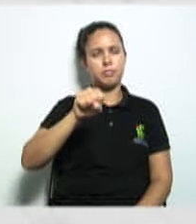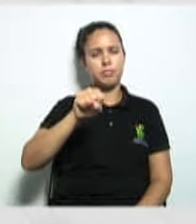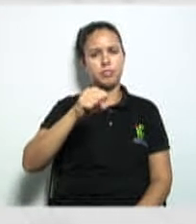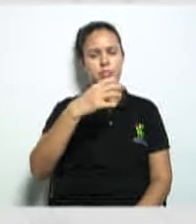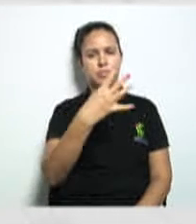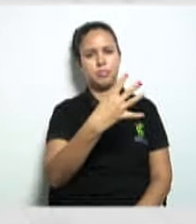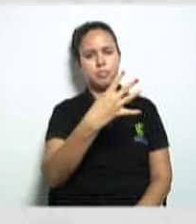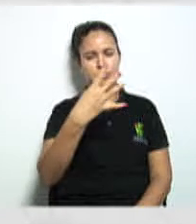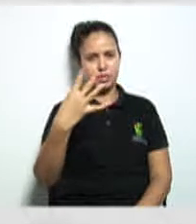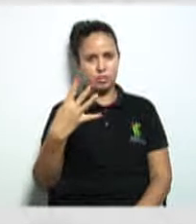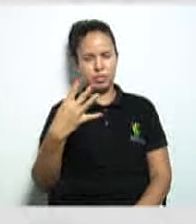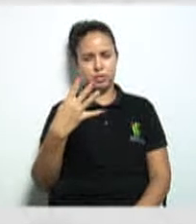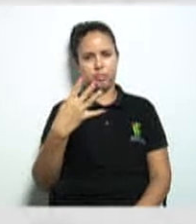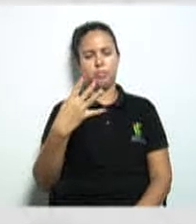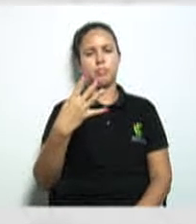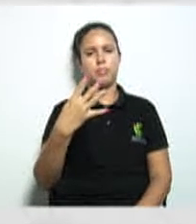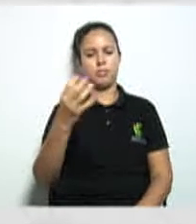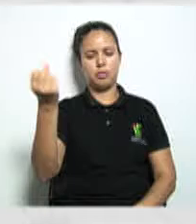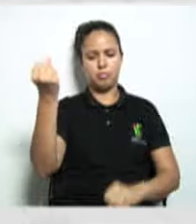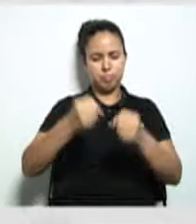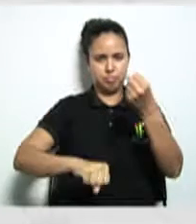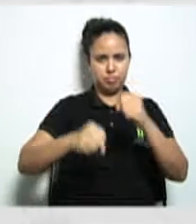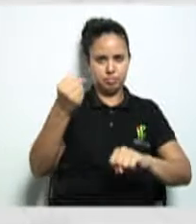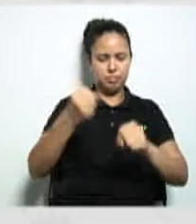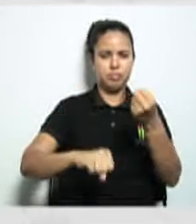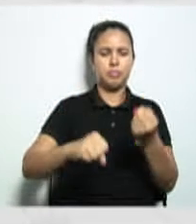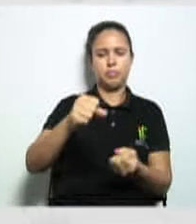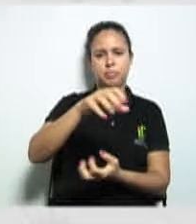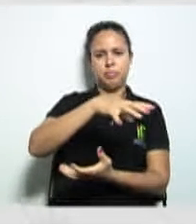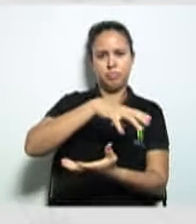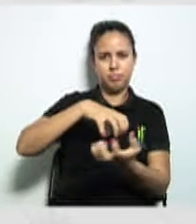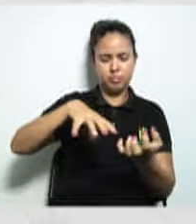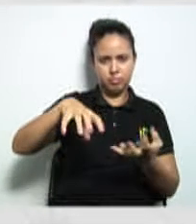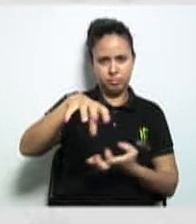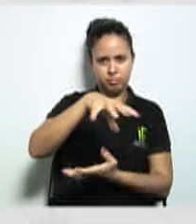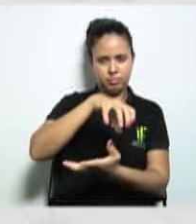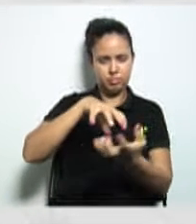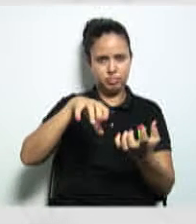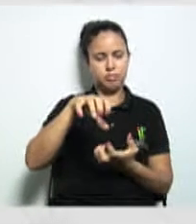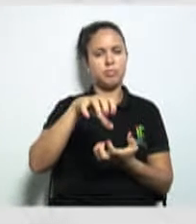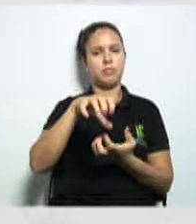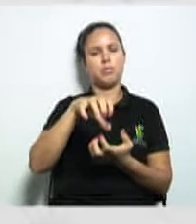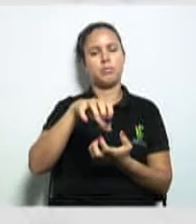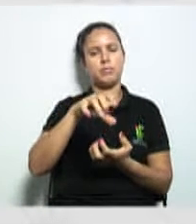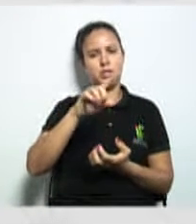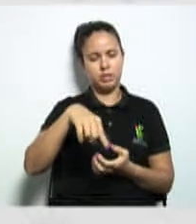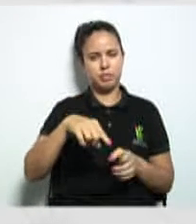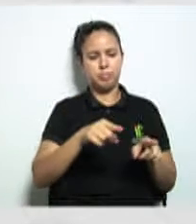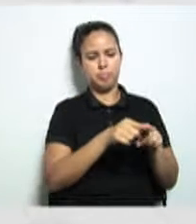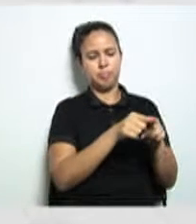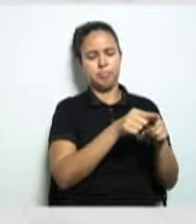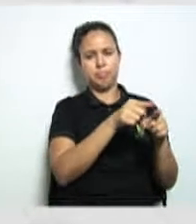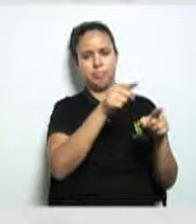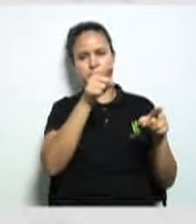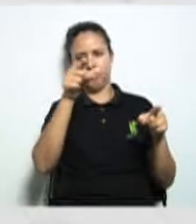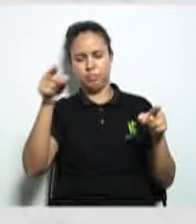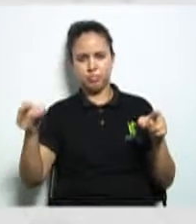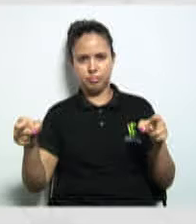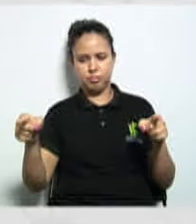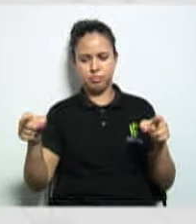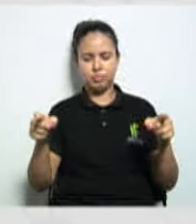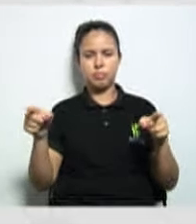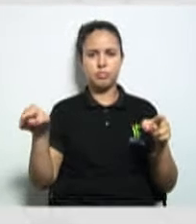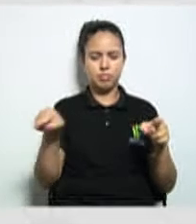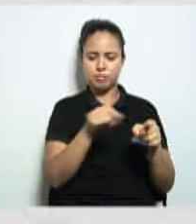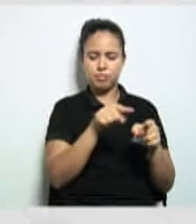1844. Por que o cooperativismo surgiu aqui nesse período? Por que foi tão importante?